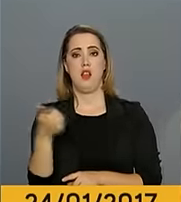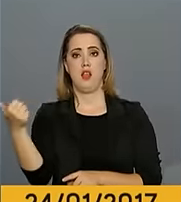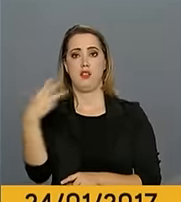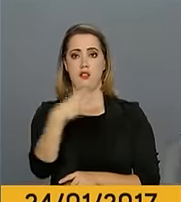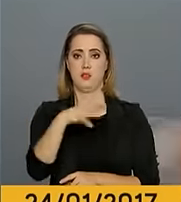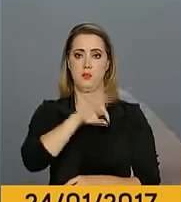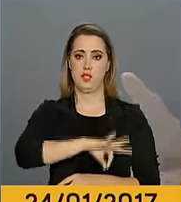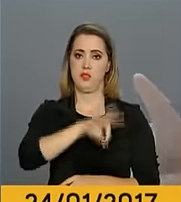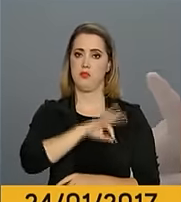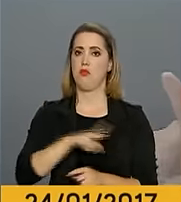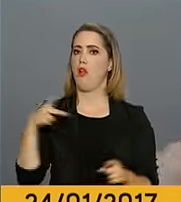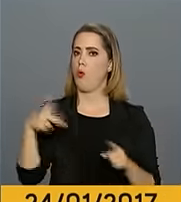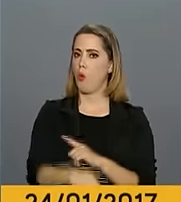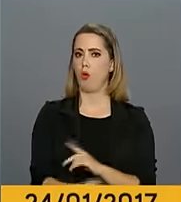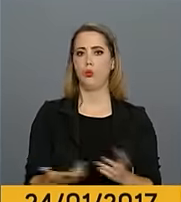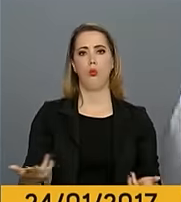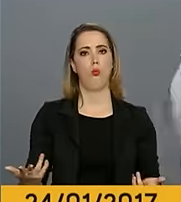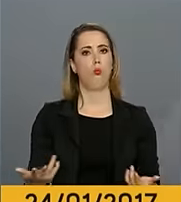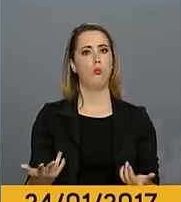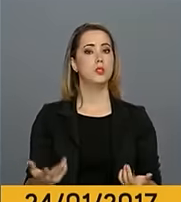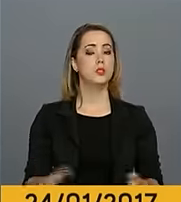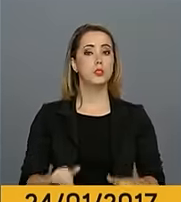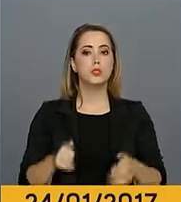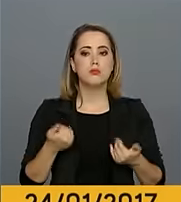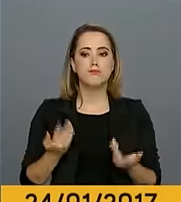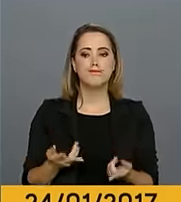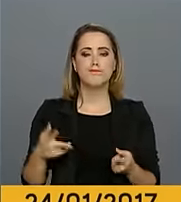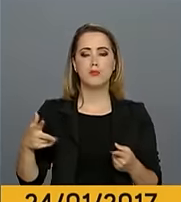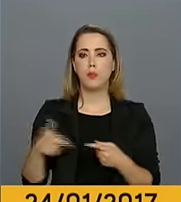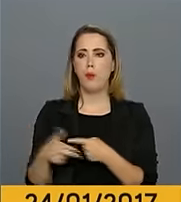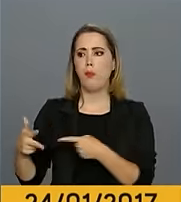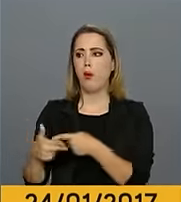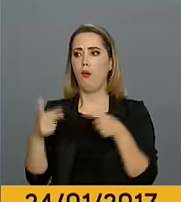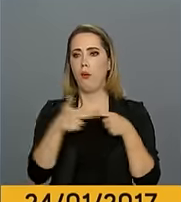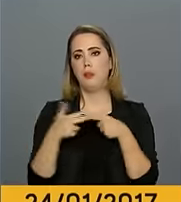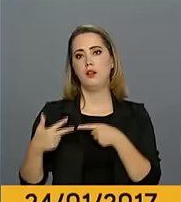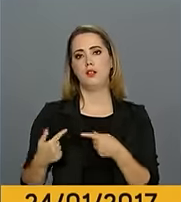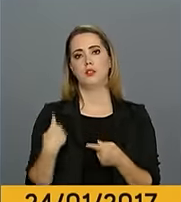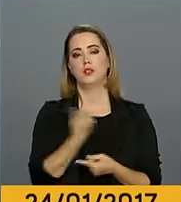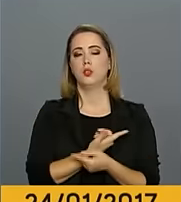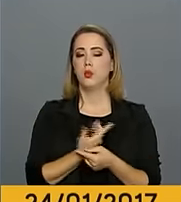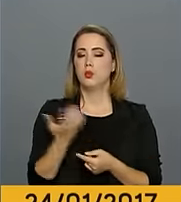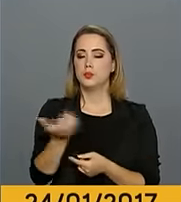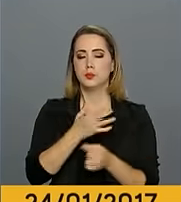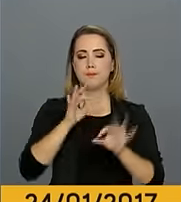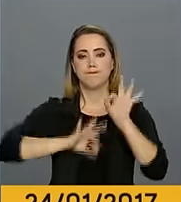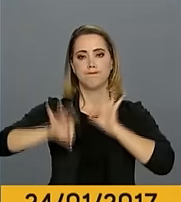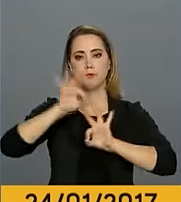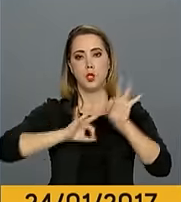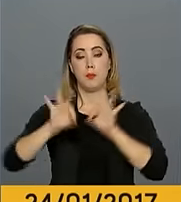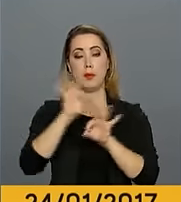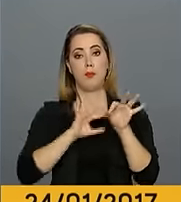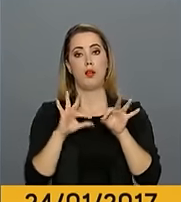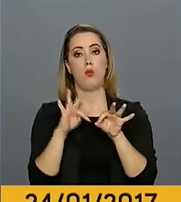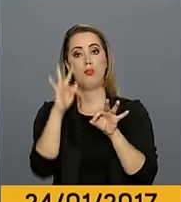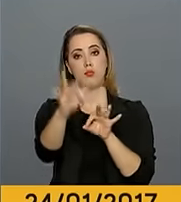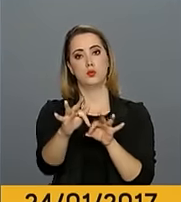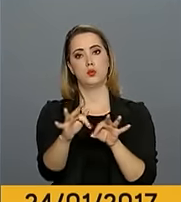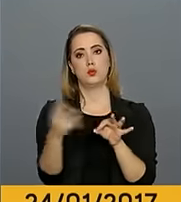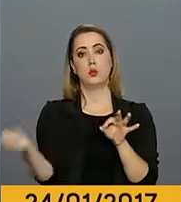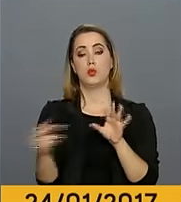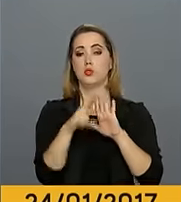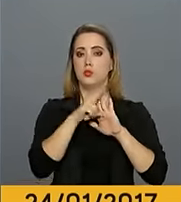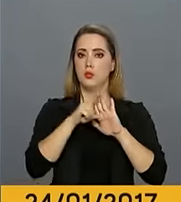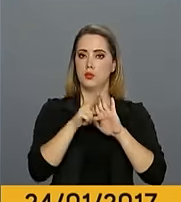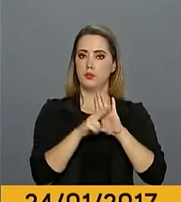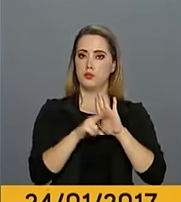e pensionistas, né? Enfim, fizeram uma série de restrições. Nós queremos preparar o futuro, né, com esta reforma, que, volto a